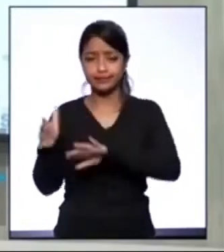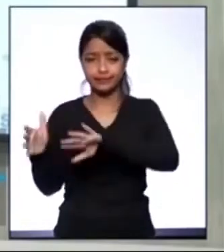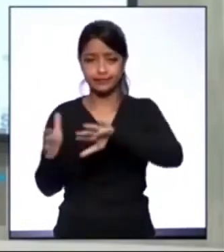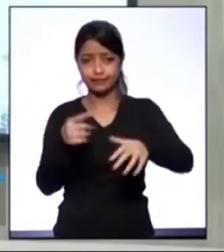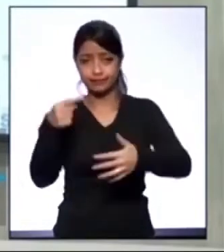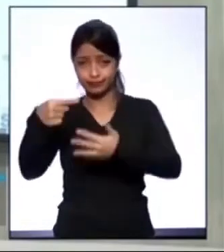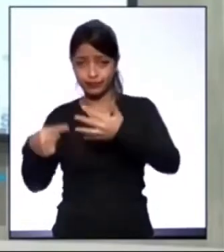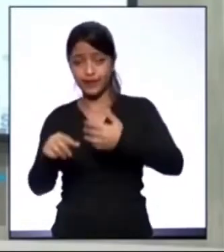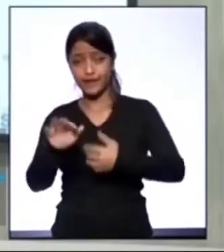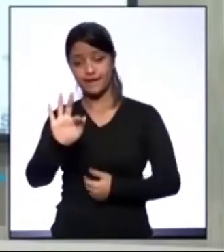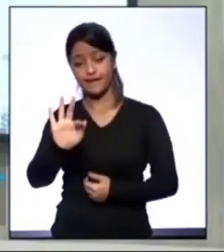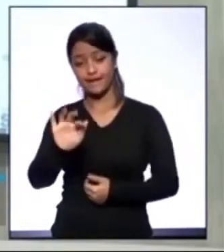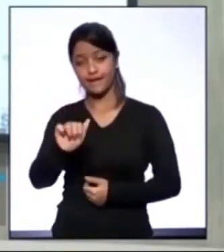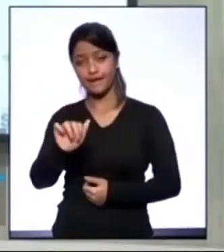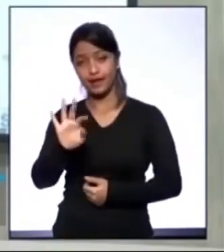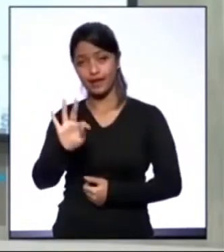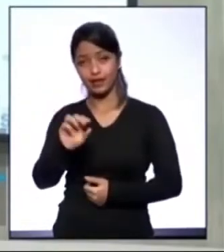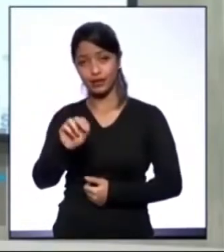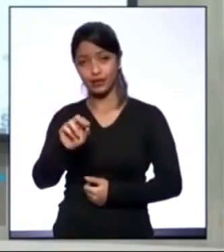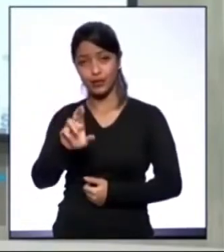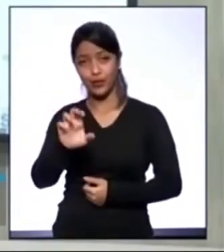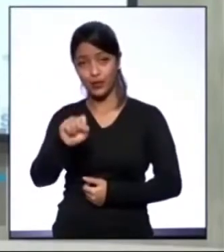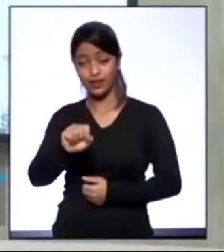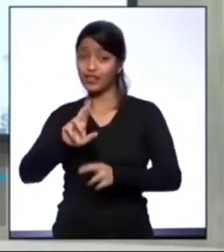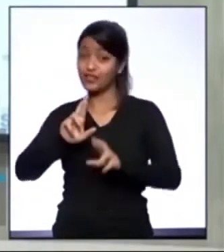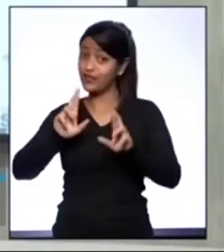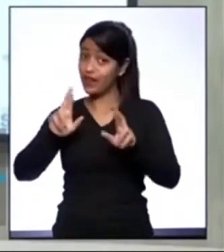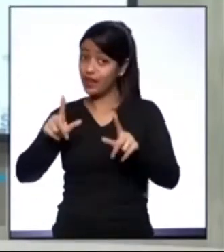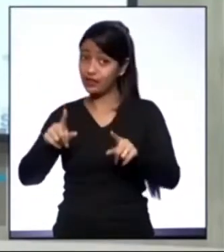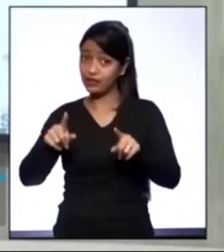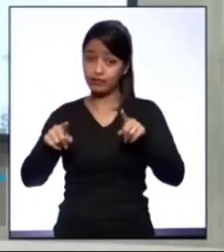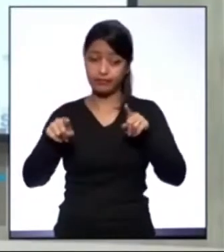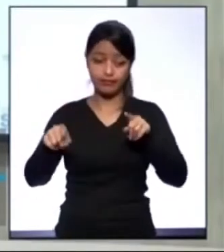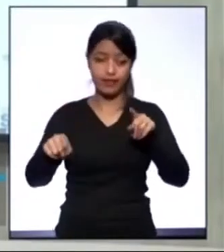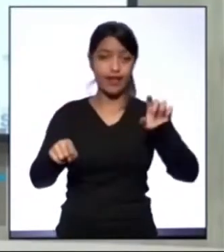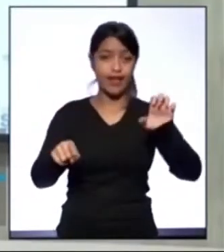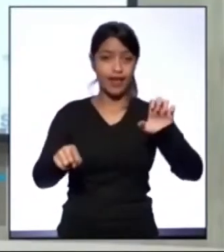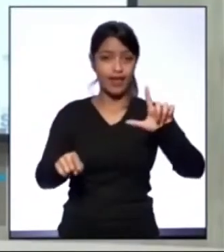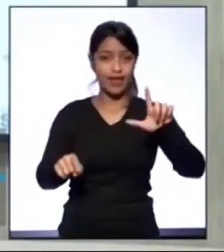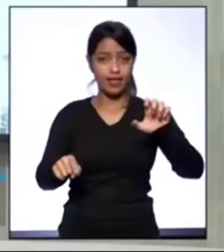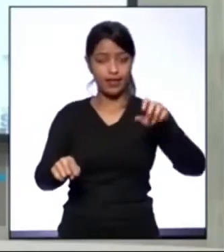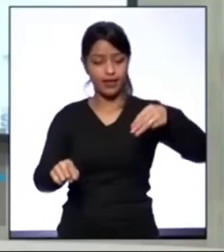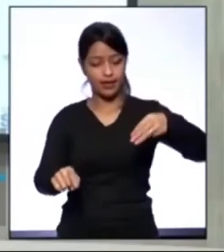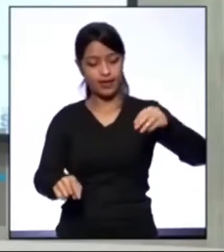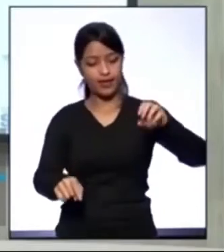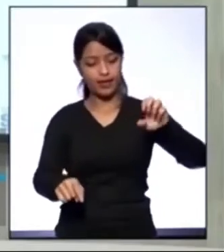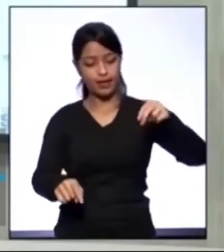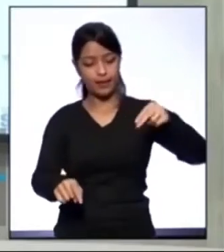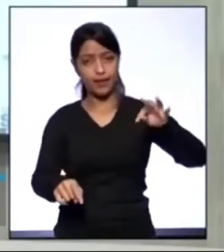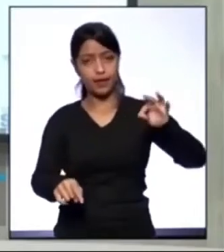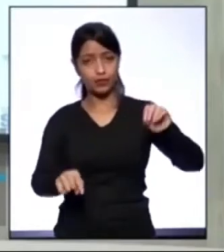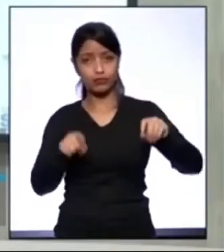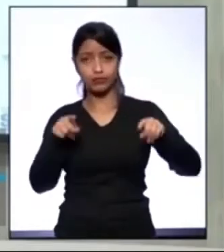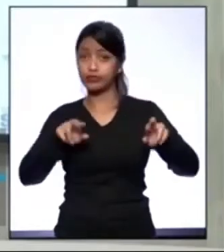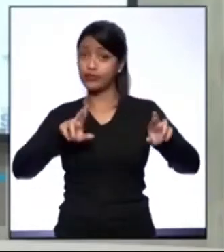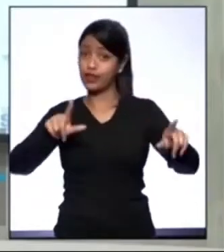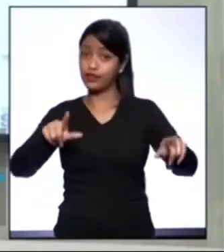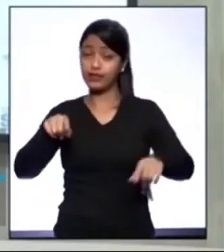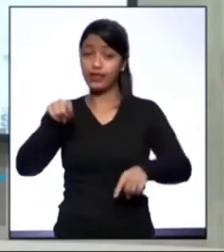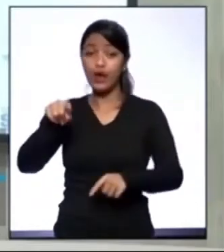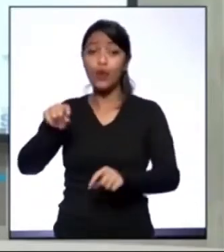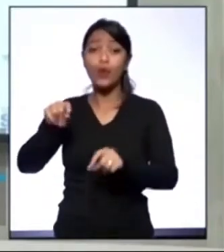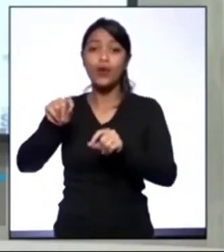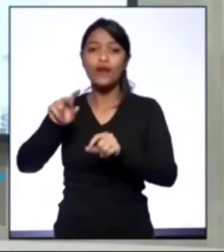são condicionantes do espaço. Essa palavra é importante para a gente entender os fatores. E sendo condicionante do espaço,